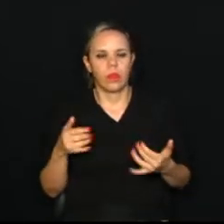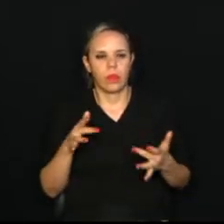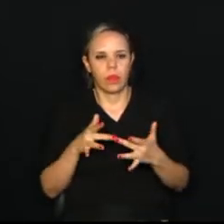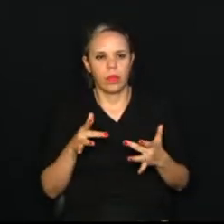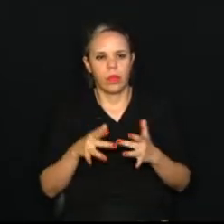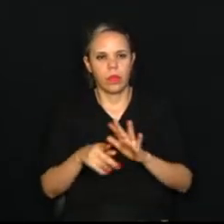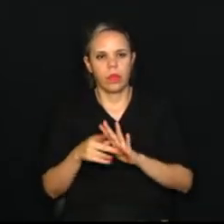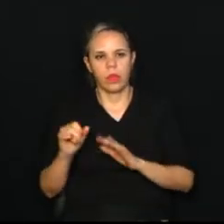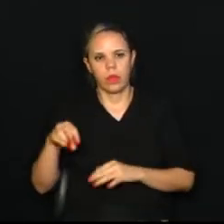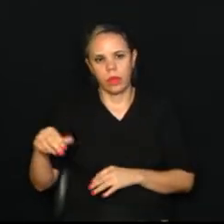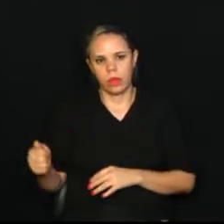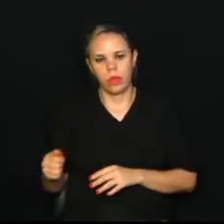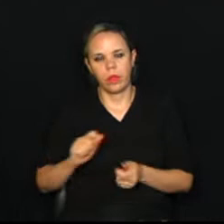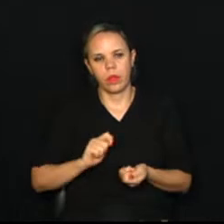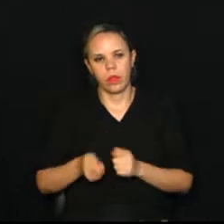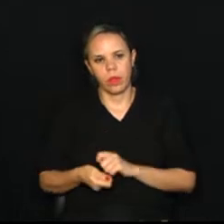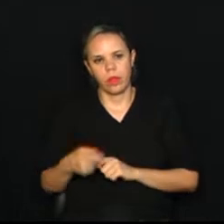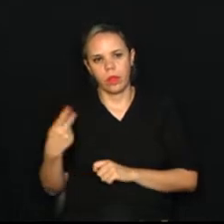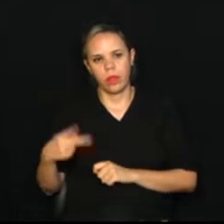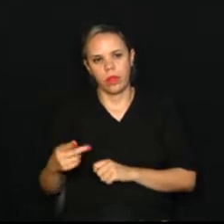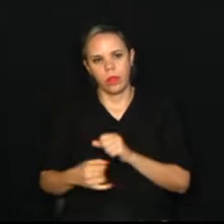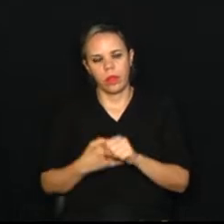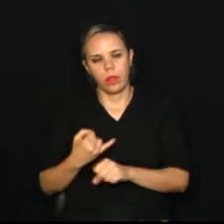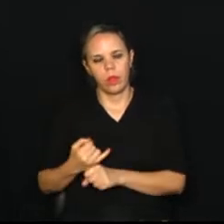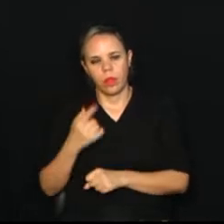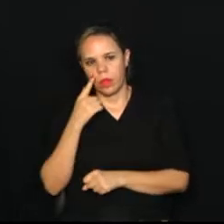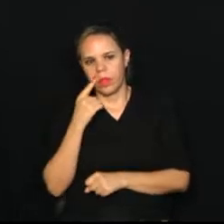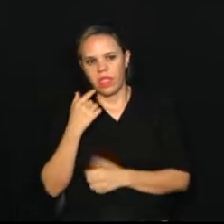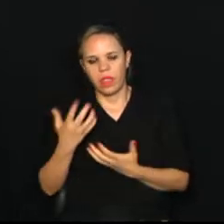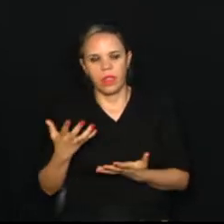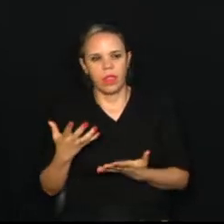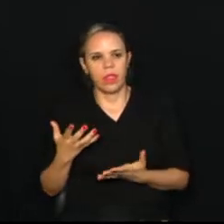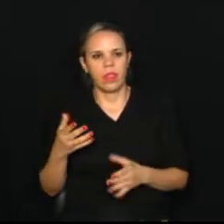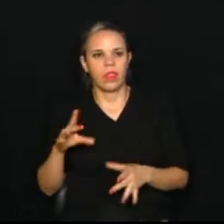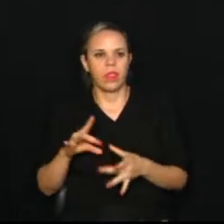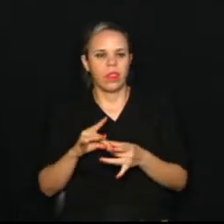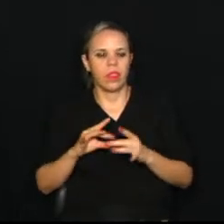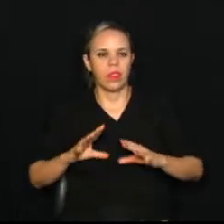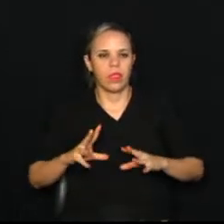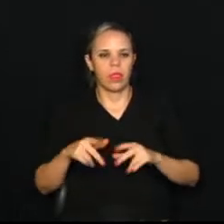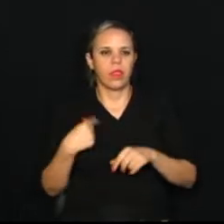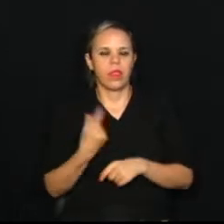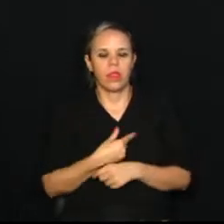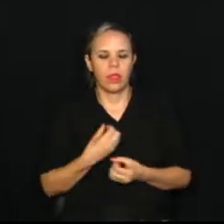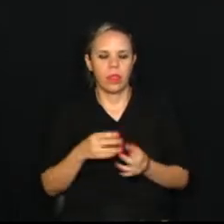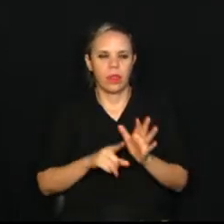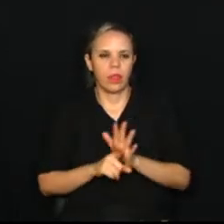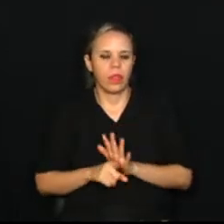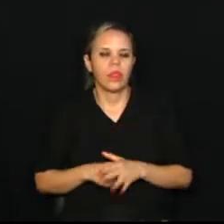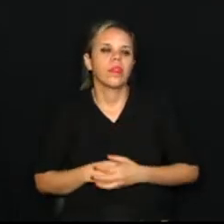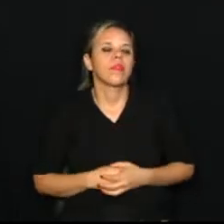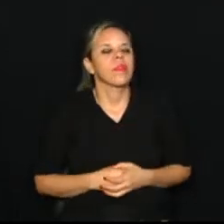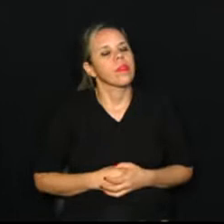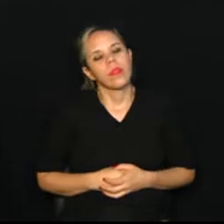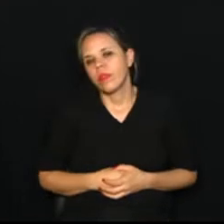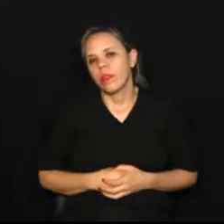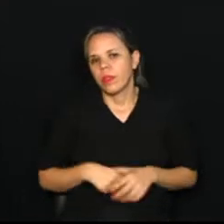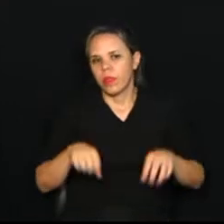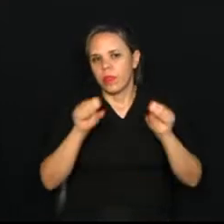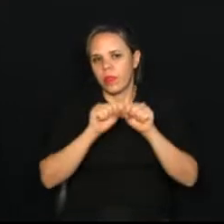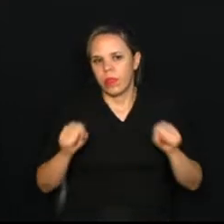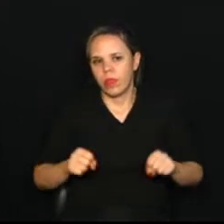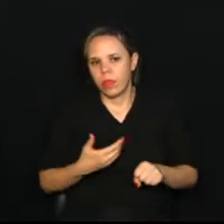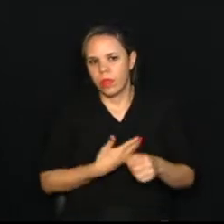própria IMA está modificando o seu site. Nós queremos integrar todas as nossas informações ao sistema do